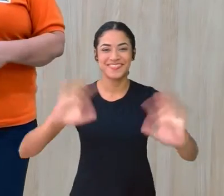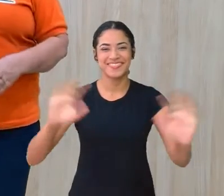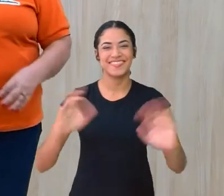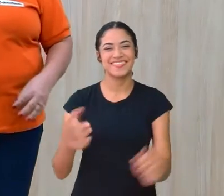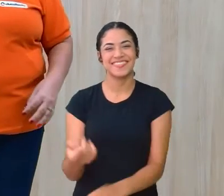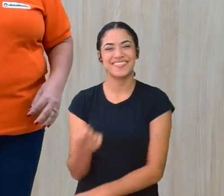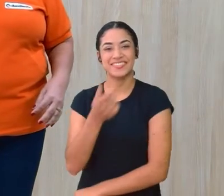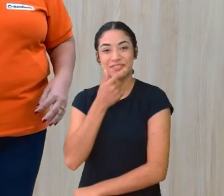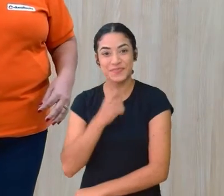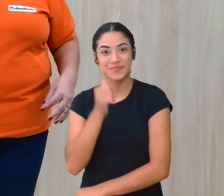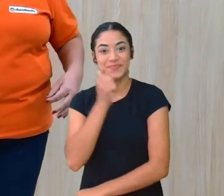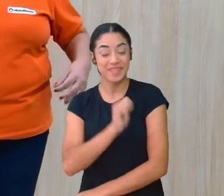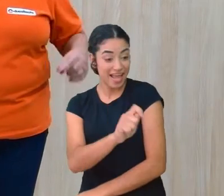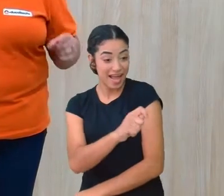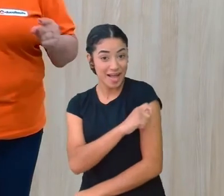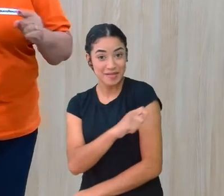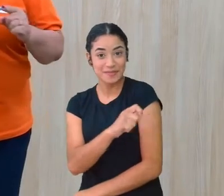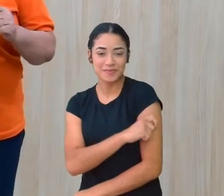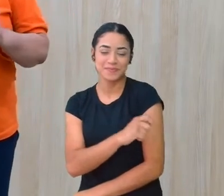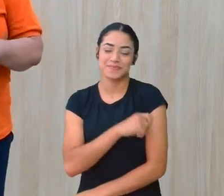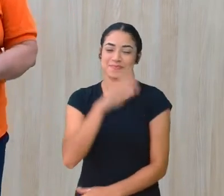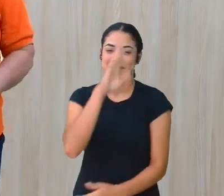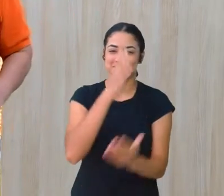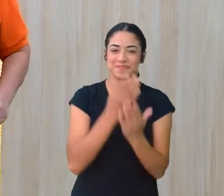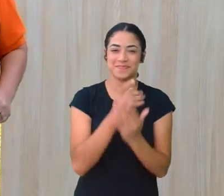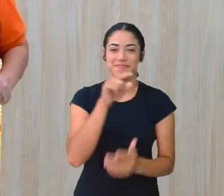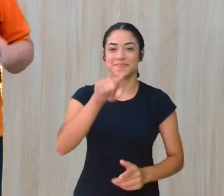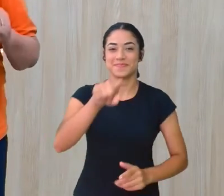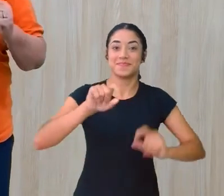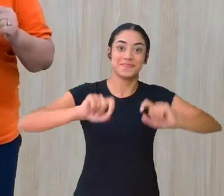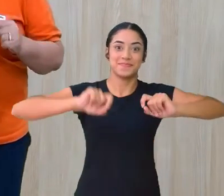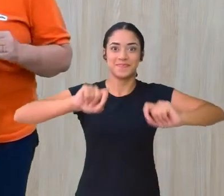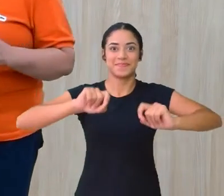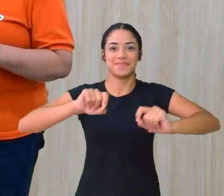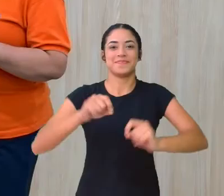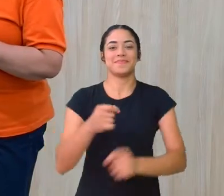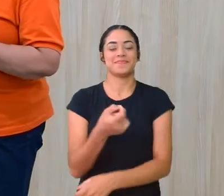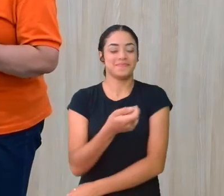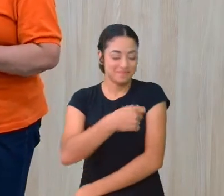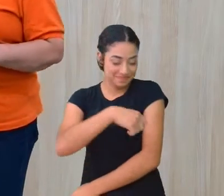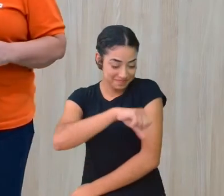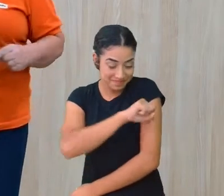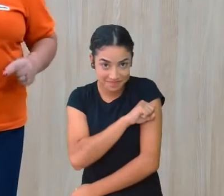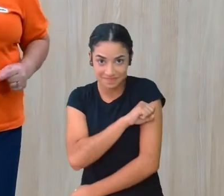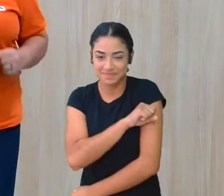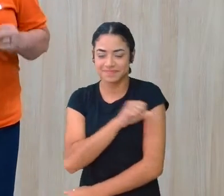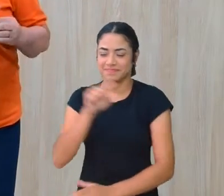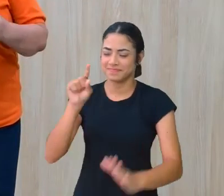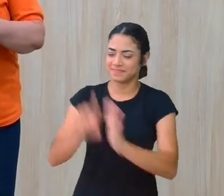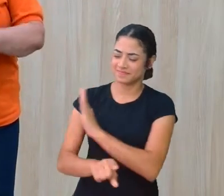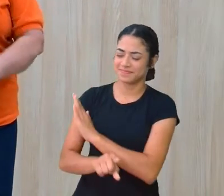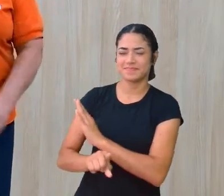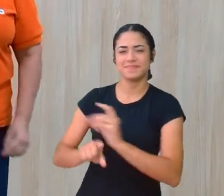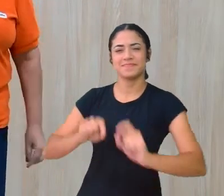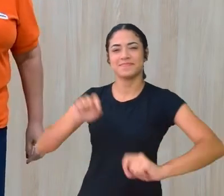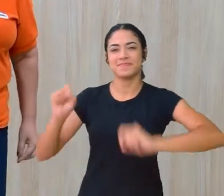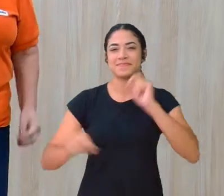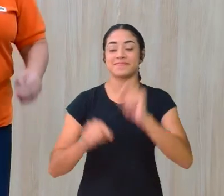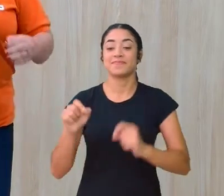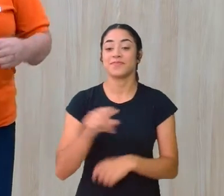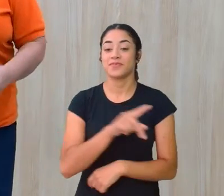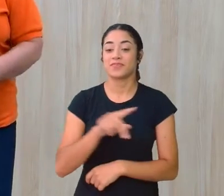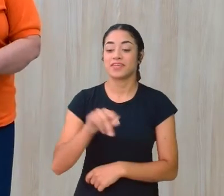Olá, alunos e alunas. Eu acredito que vocês, alunos do 8º ano, estão perguntando o que é que a professora